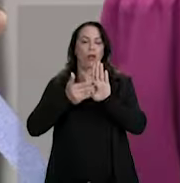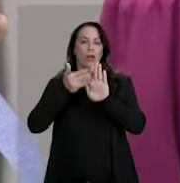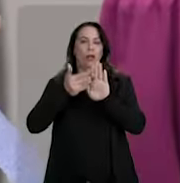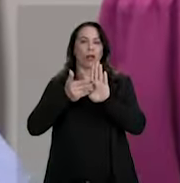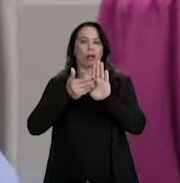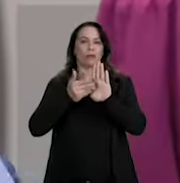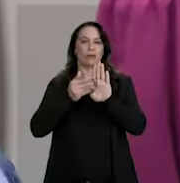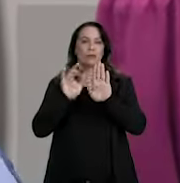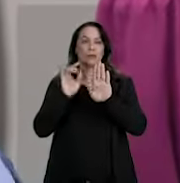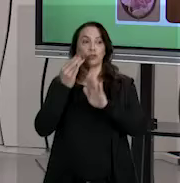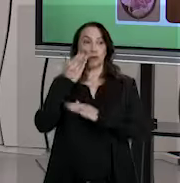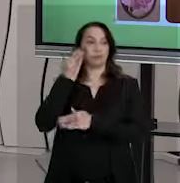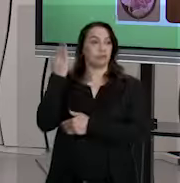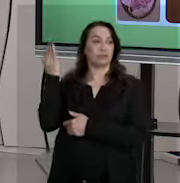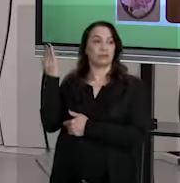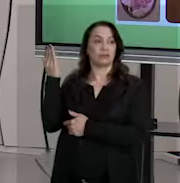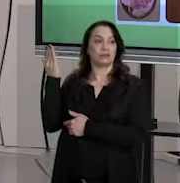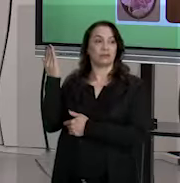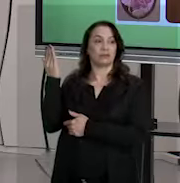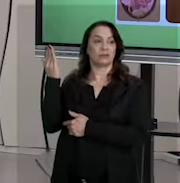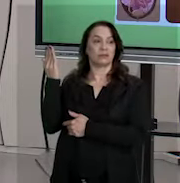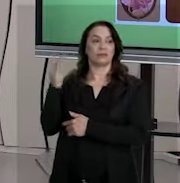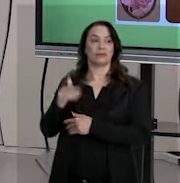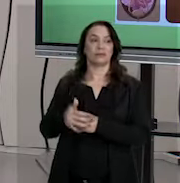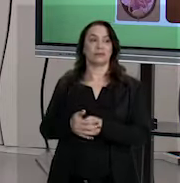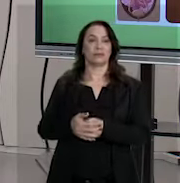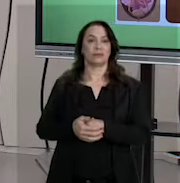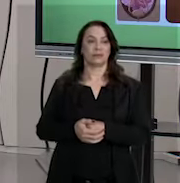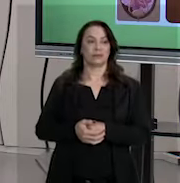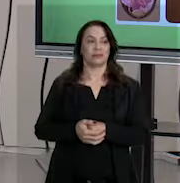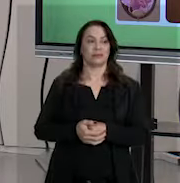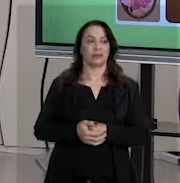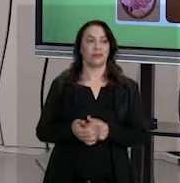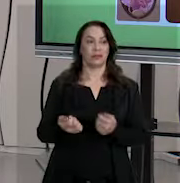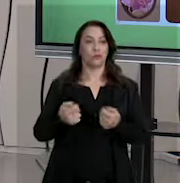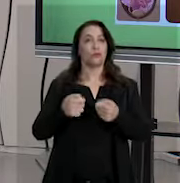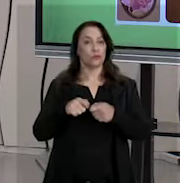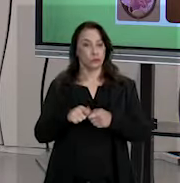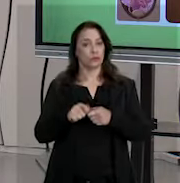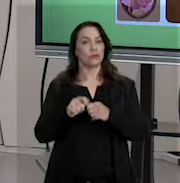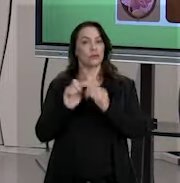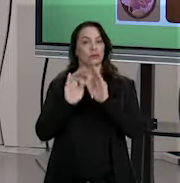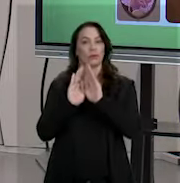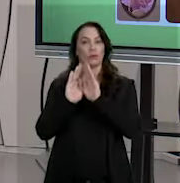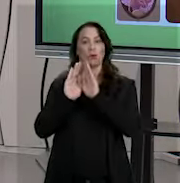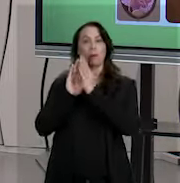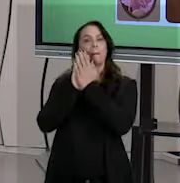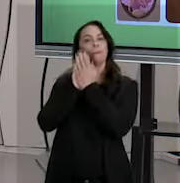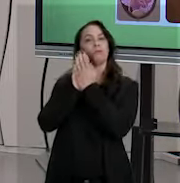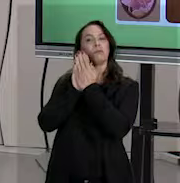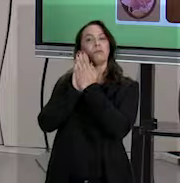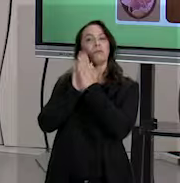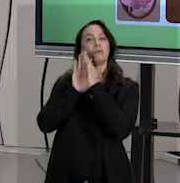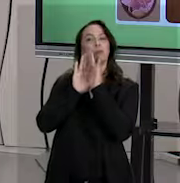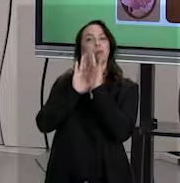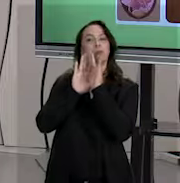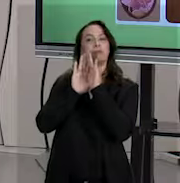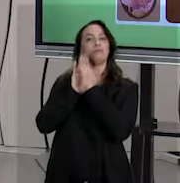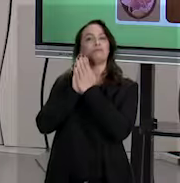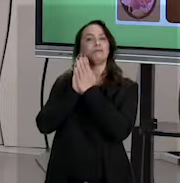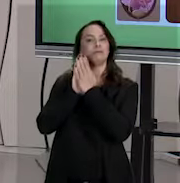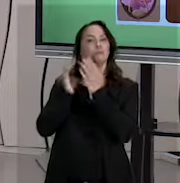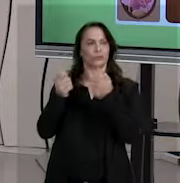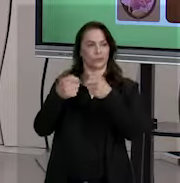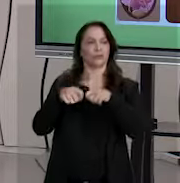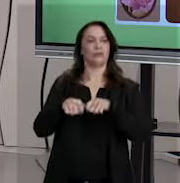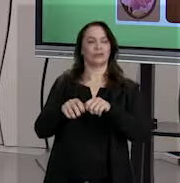é só levantar uma abinha aqui do rosto do nosso boneco. Então, assim, ele ficou bem simpático, todo